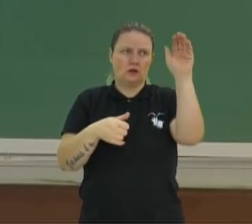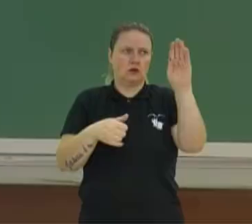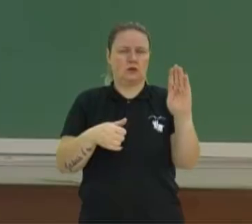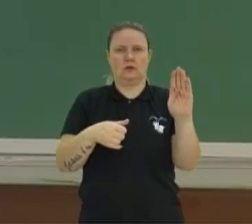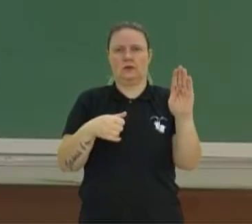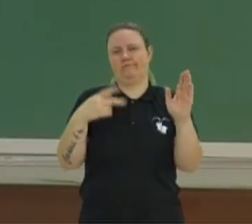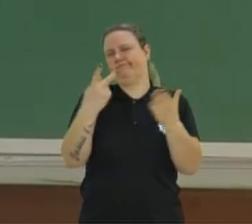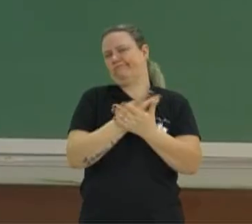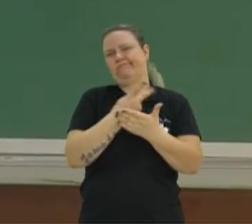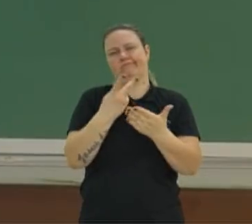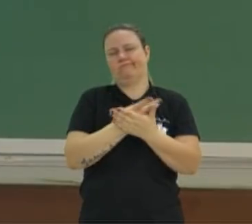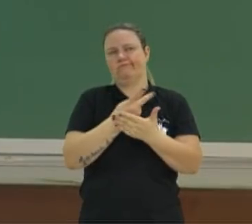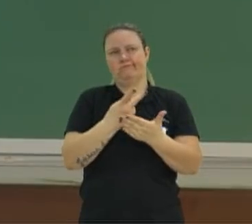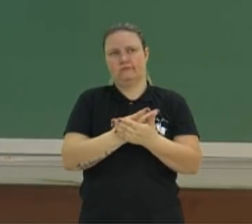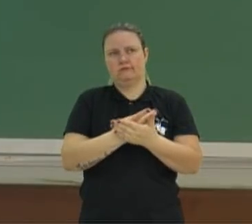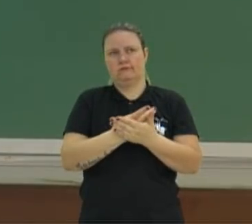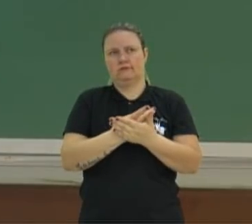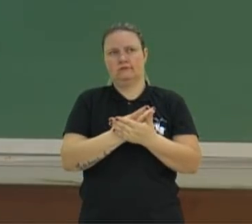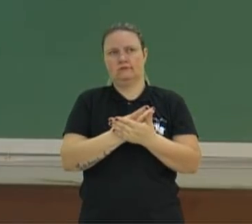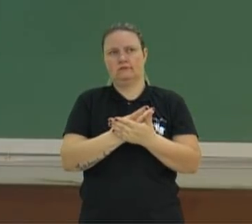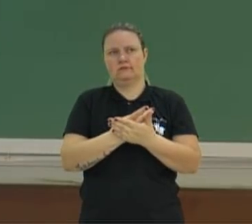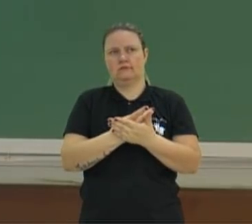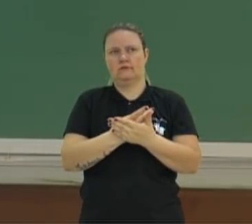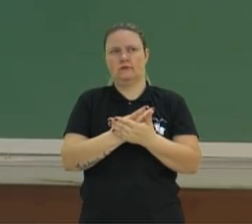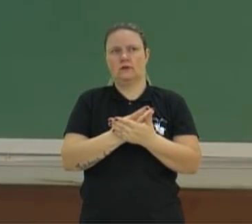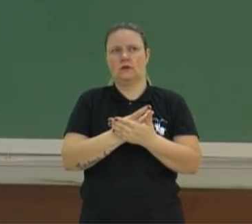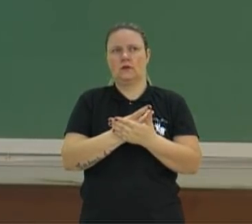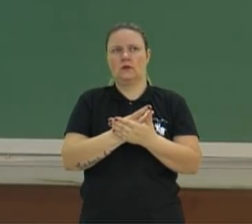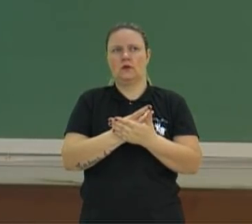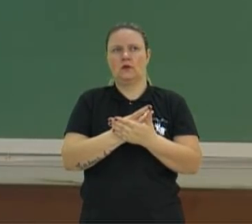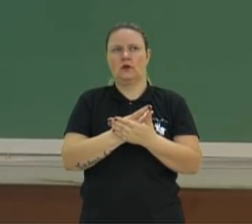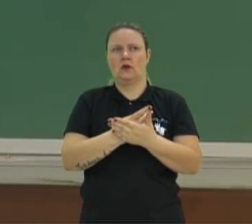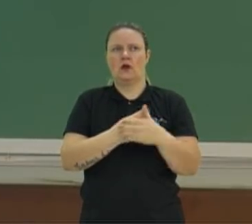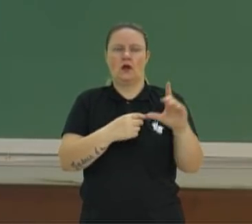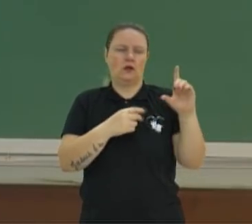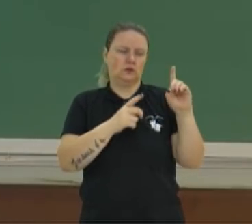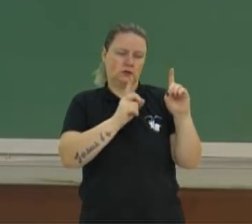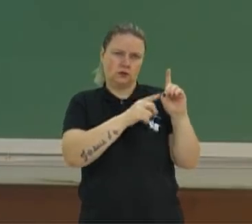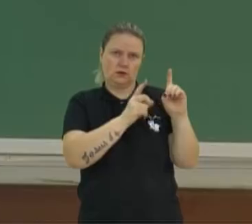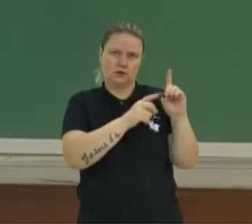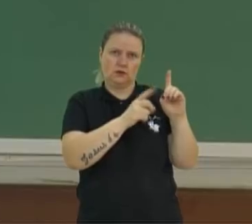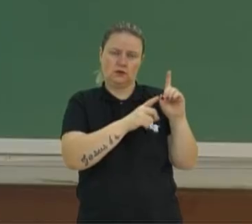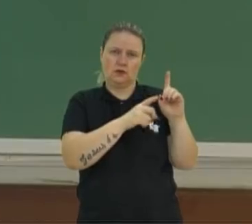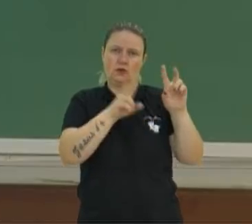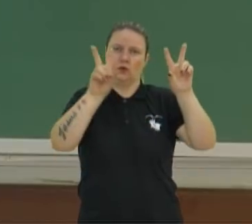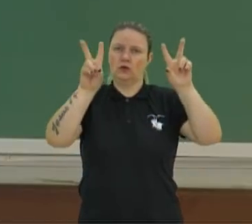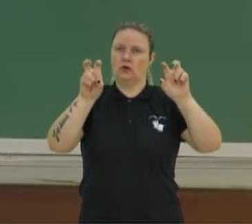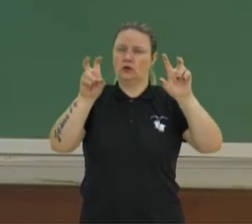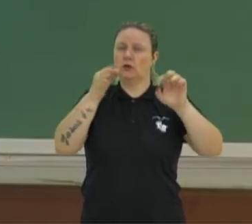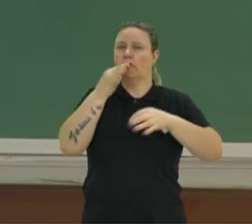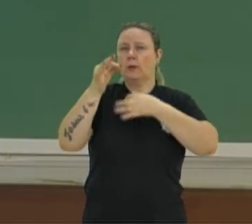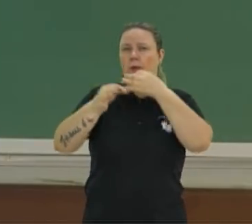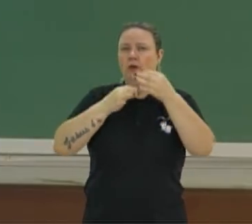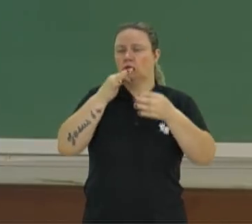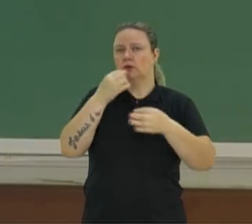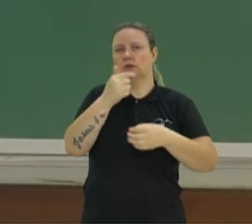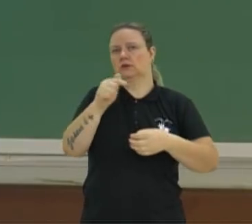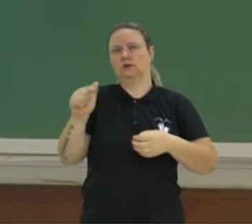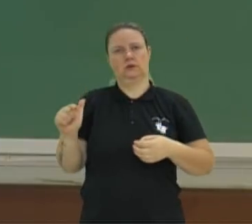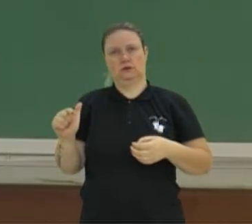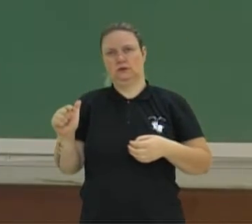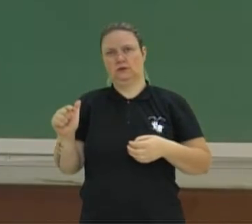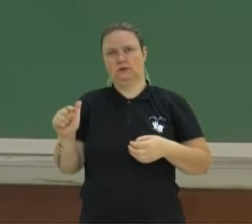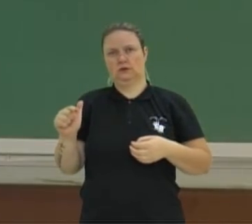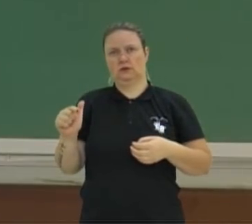terra. Da mesma forma, a letra C, o título não traz opinião, assim como a notícia em si não pode trazer